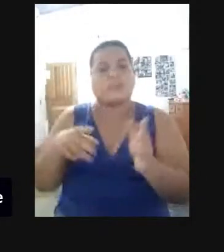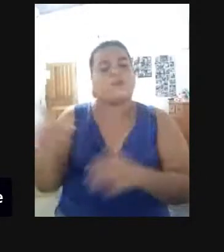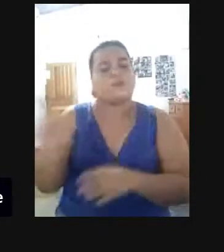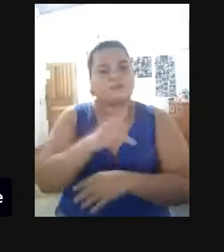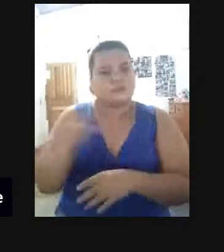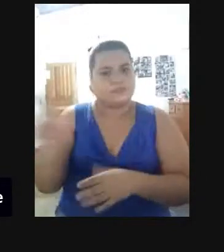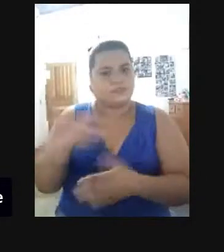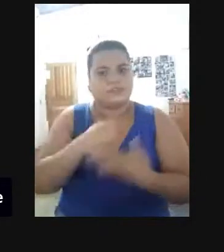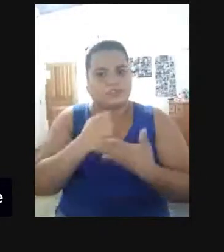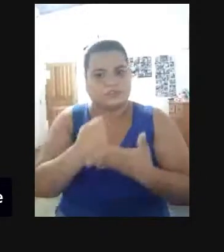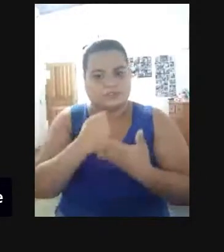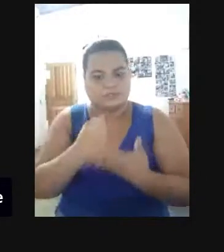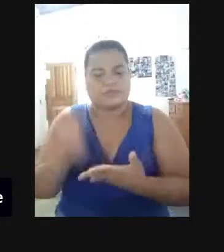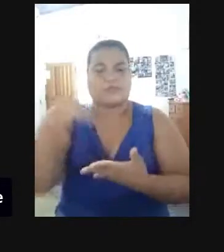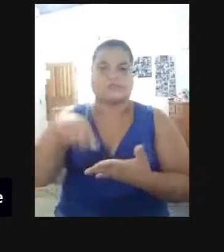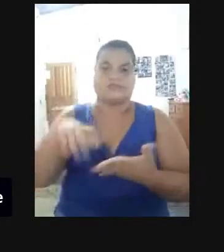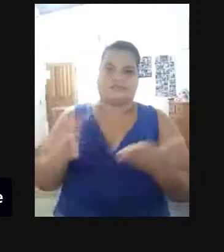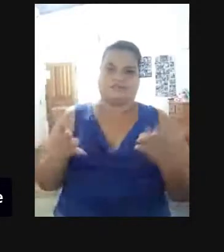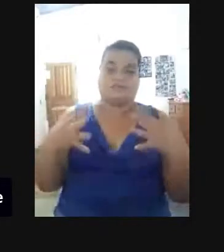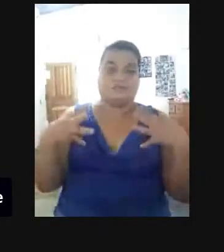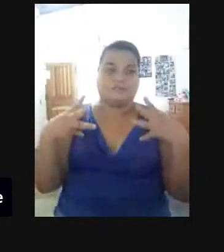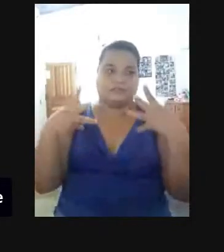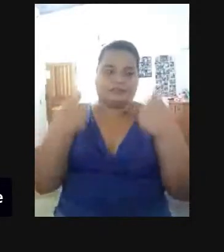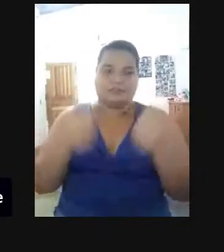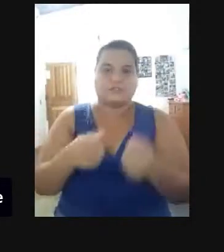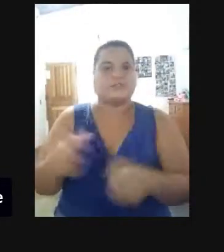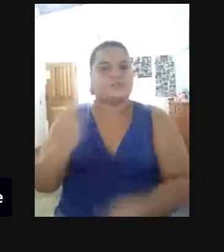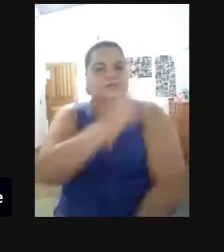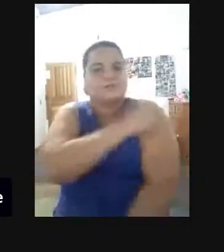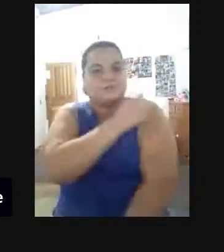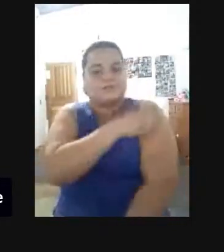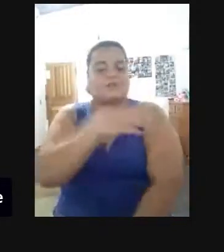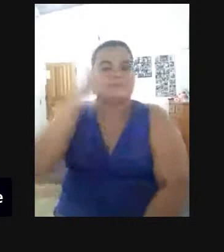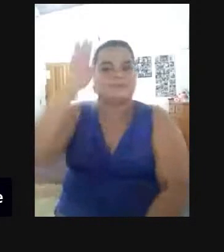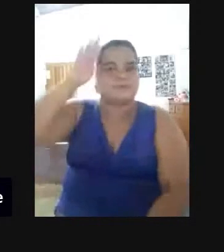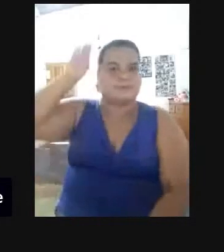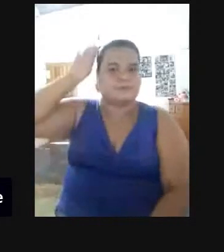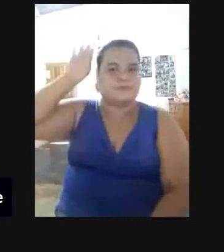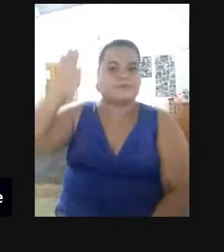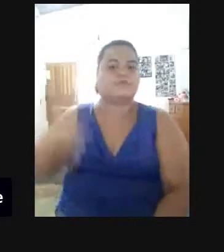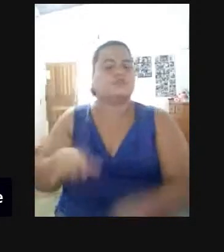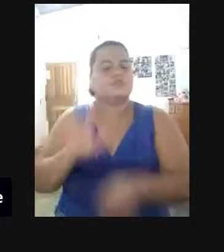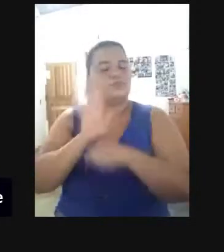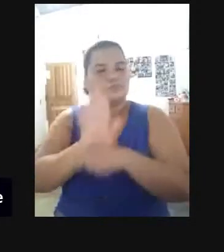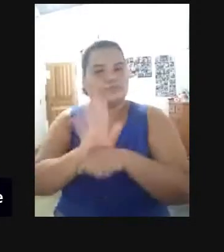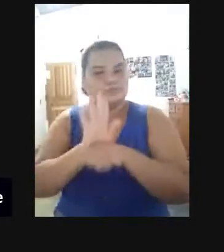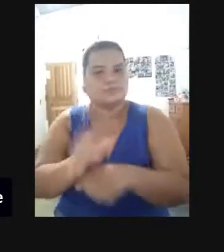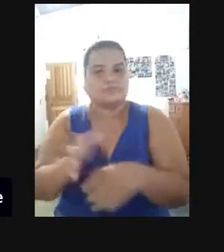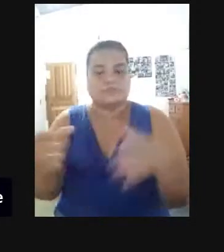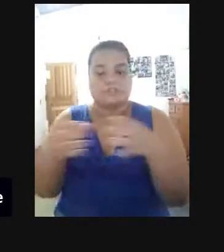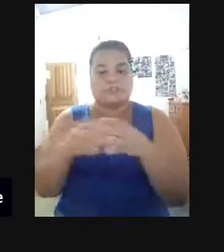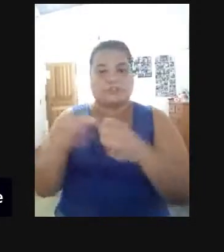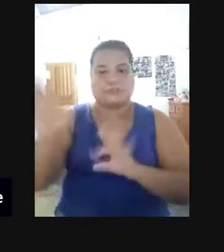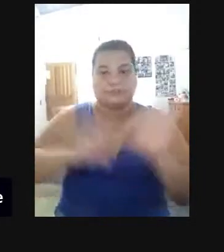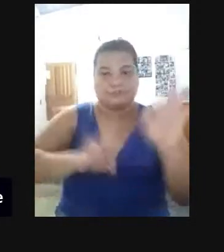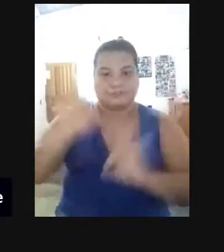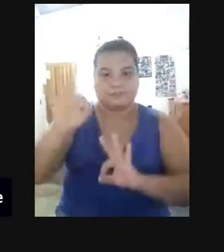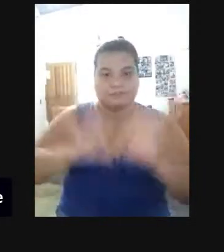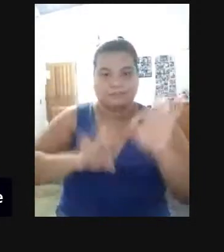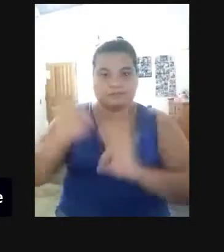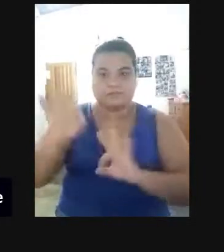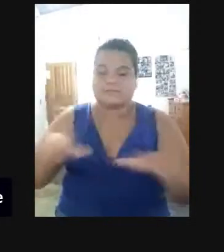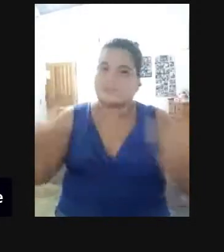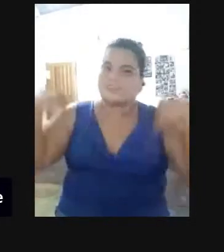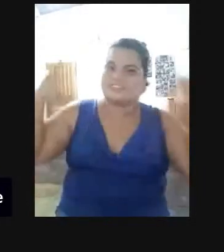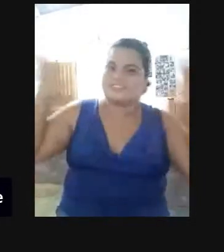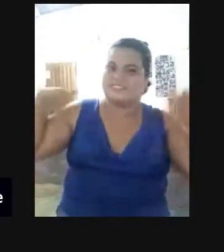professora Natália, e todos os alunos também que estiveram conosco nessa equipe da comissão. É com muita alegria, né,